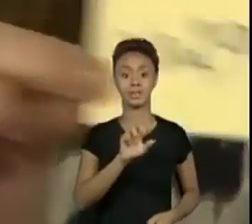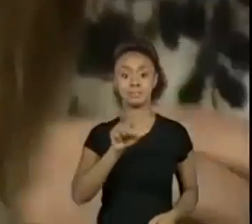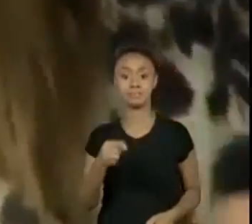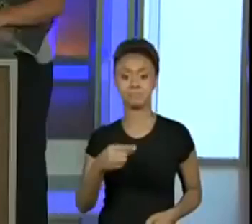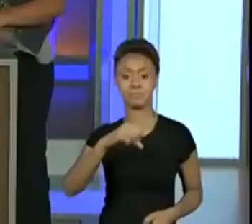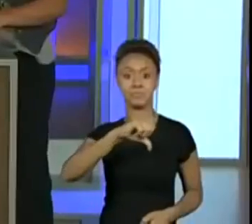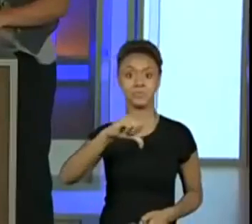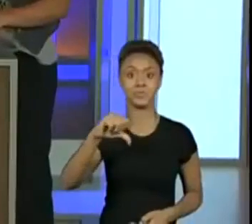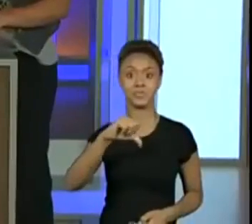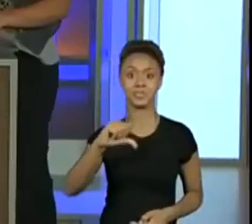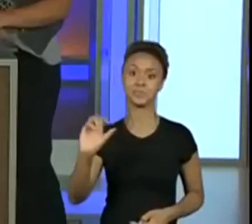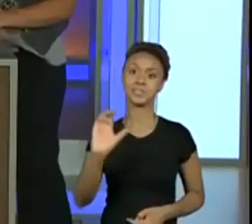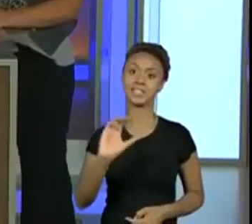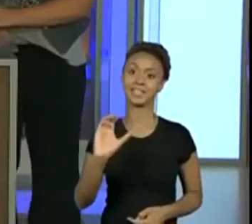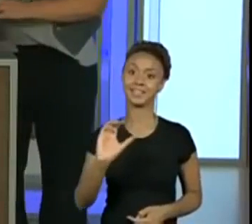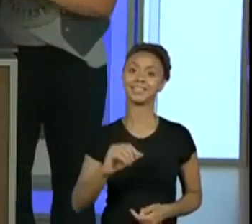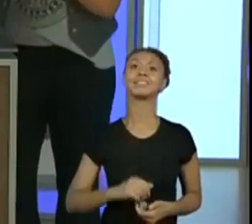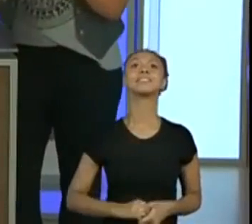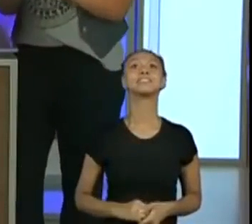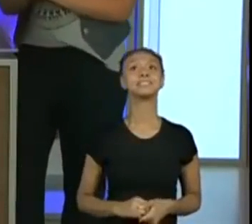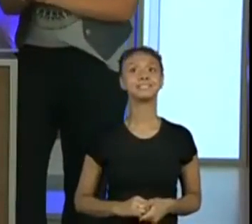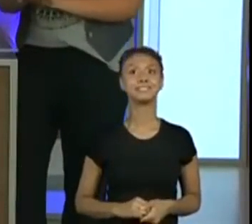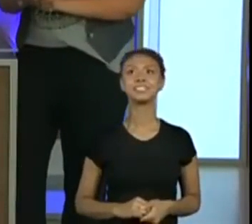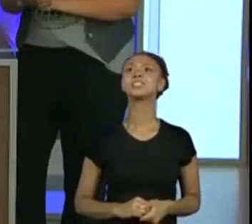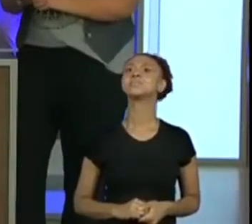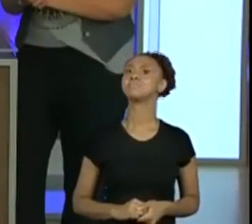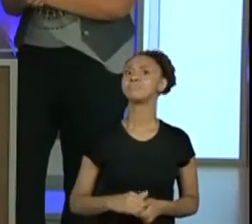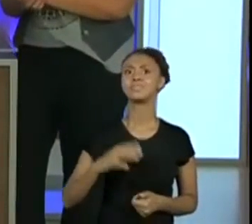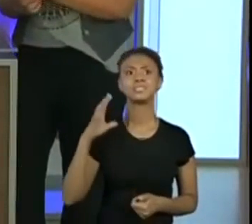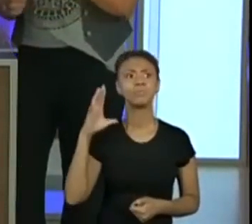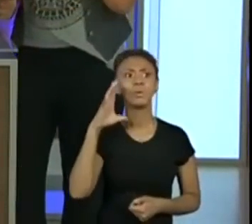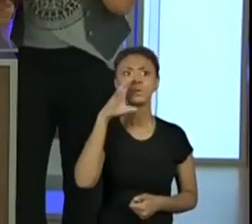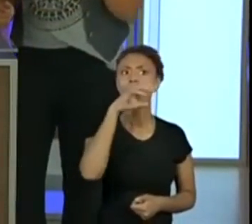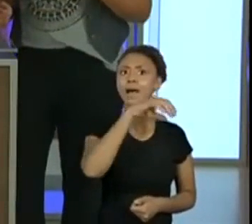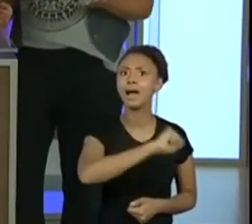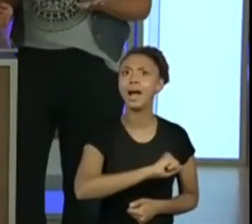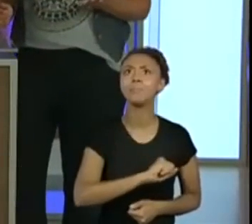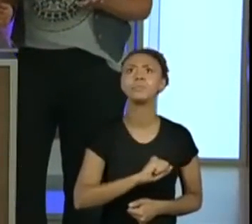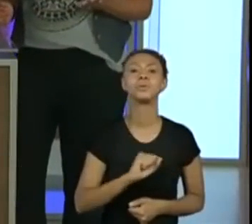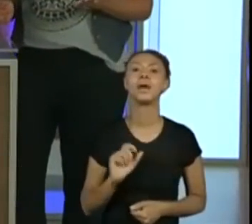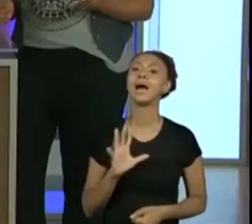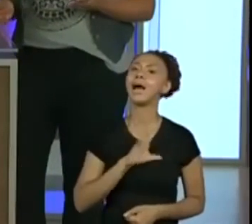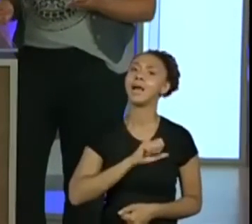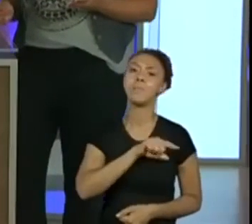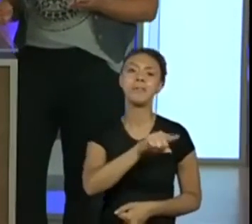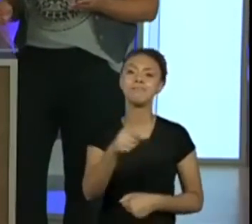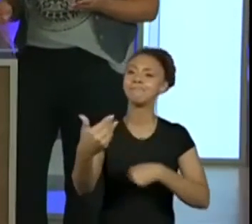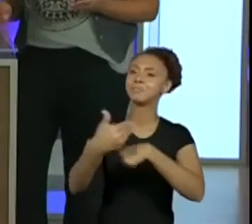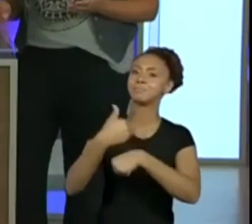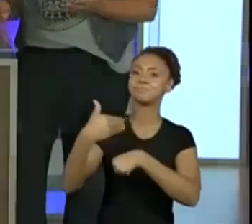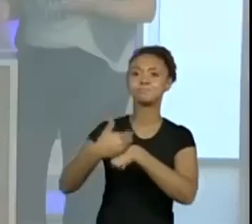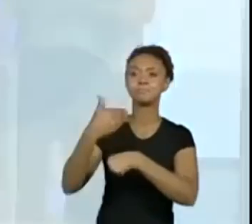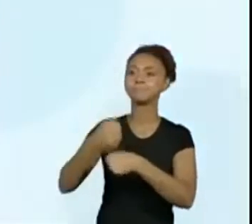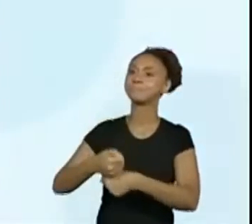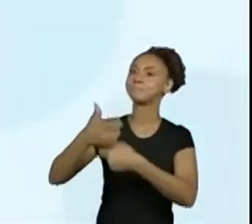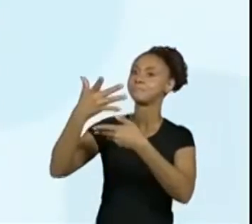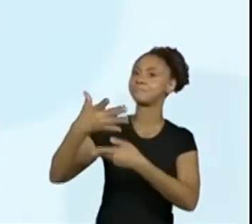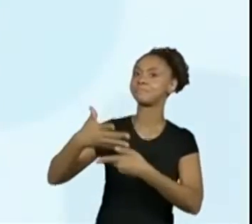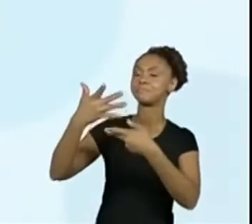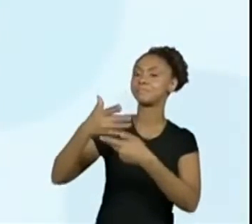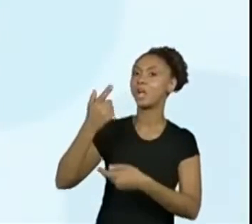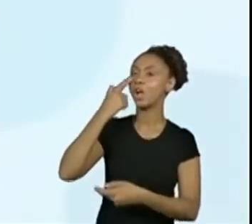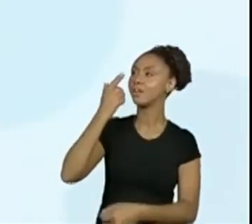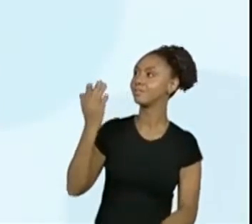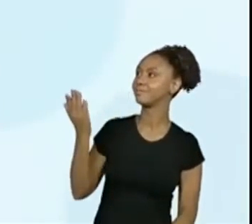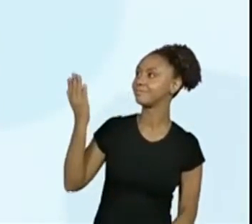R$ 2,99. Nossa, a aula muito passou bom. Muito rápido e nós adoramos a participação de vocês, hein? Olha só que legal.